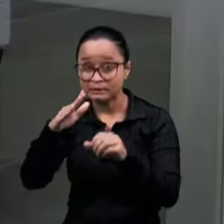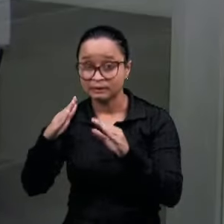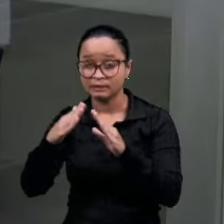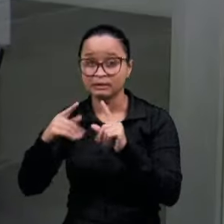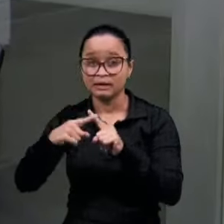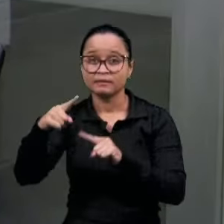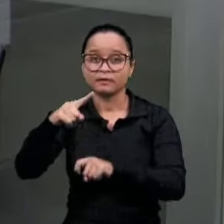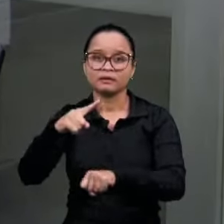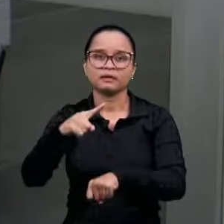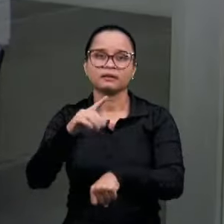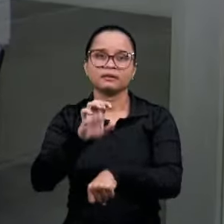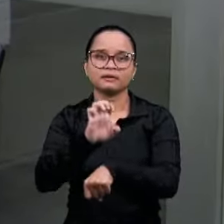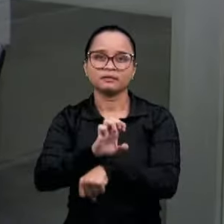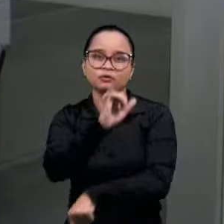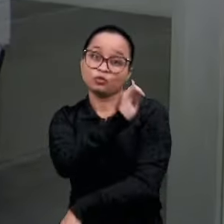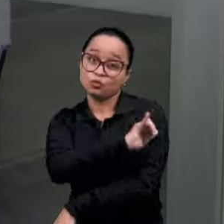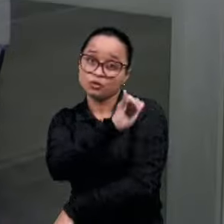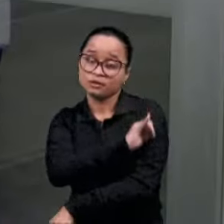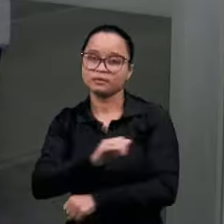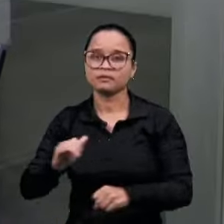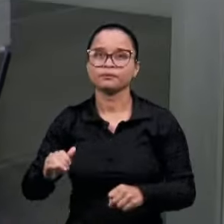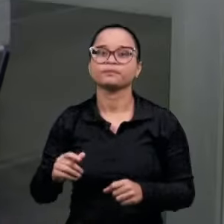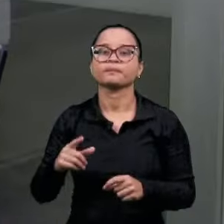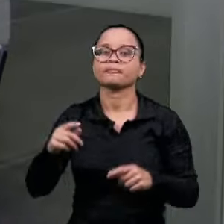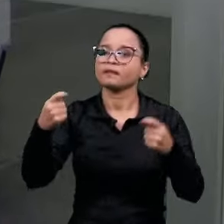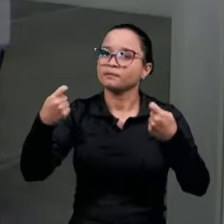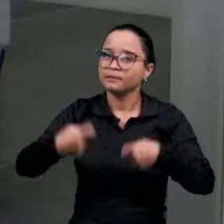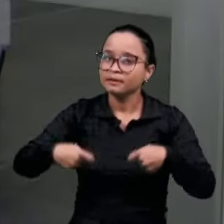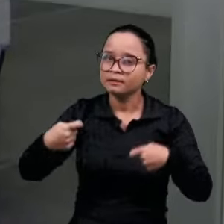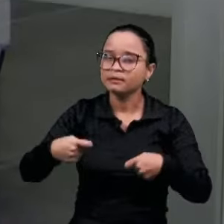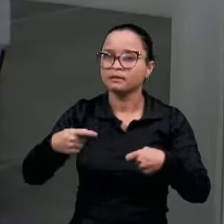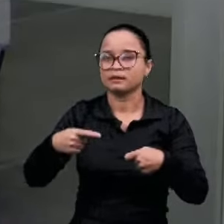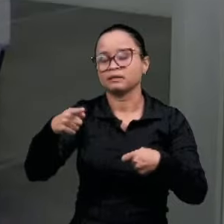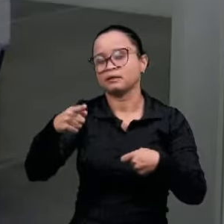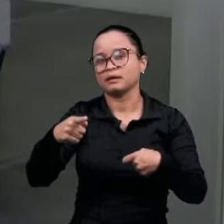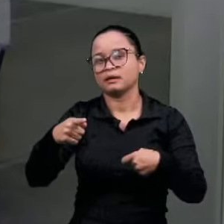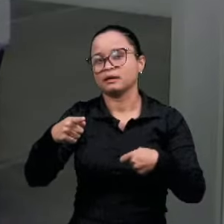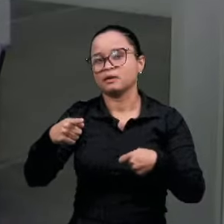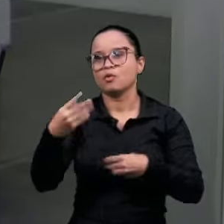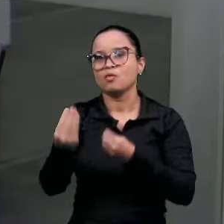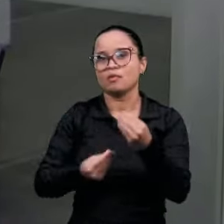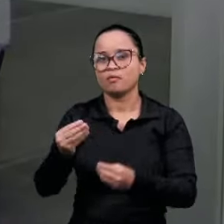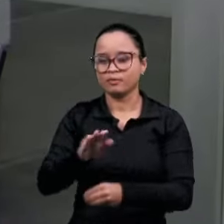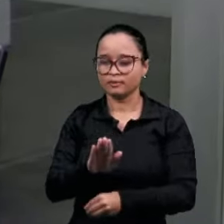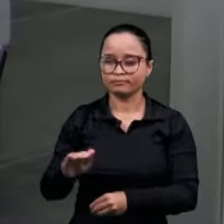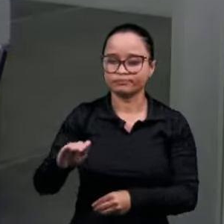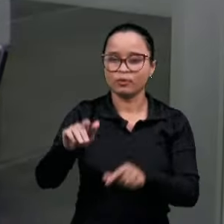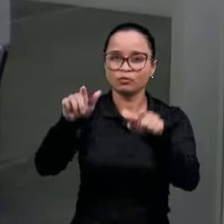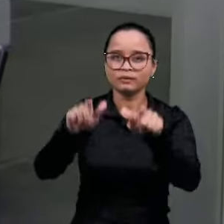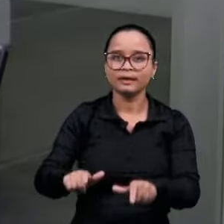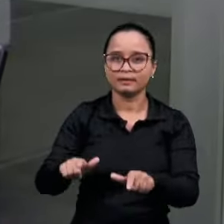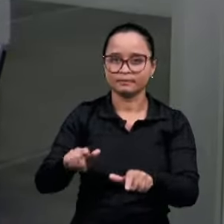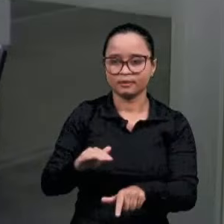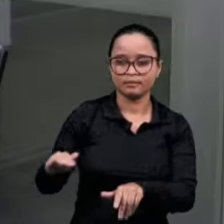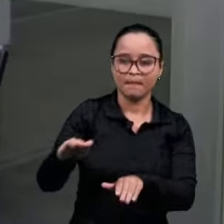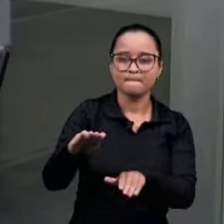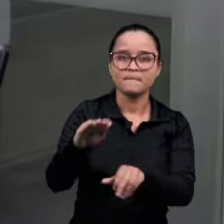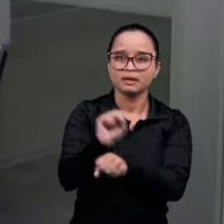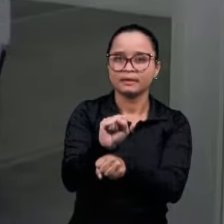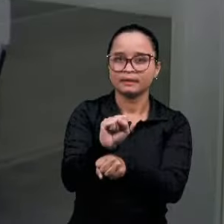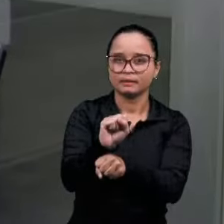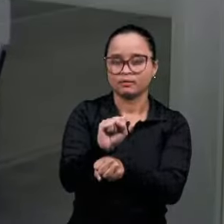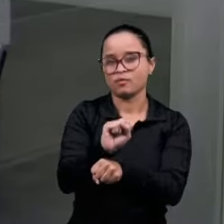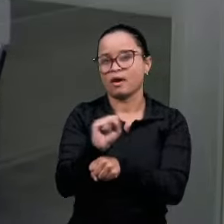de outro transporte, tudo bem, mas se for de carro, você tem de arranjar um local para estacionar. E a igreja do Leme, ela tem uma área ali que nós botamos